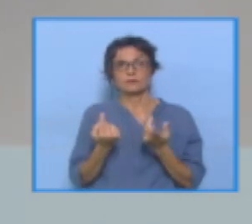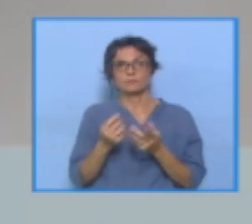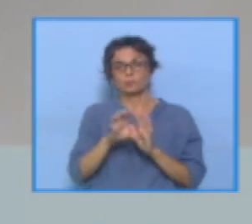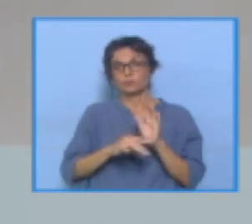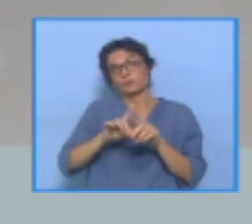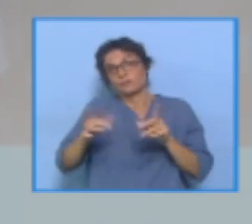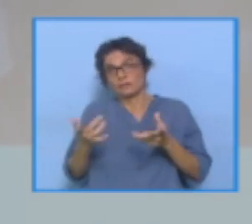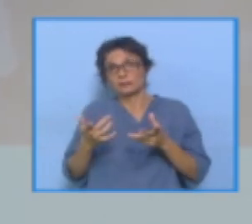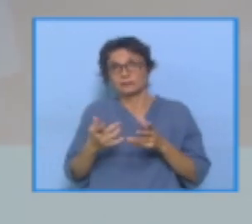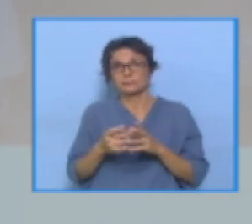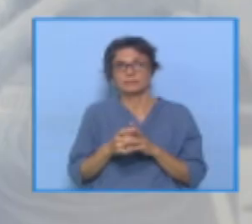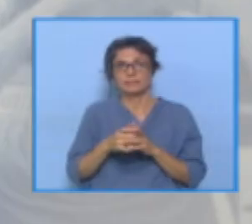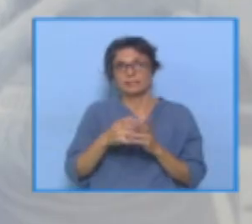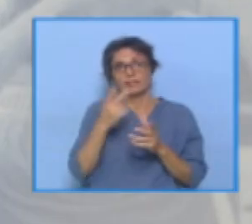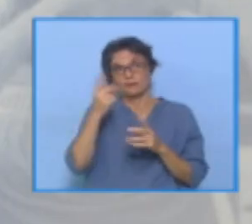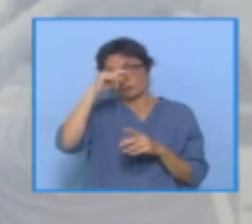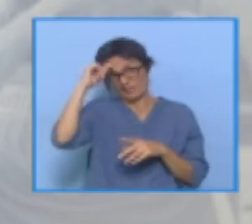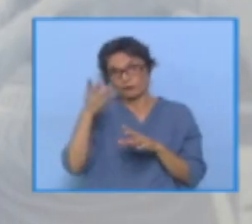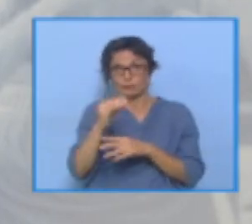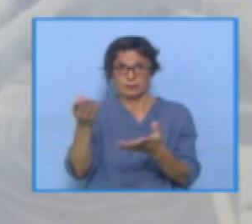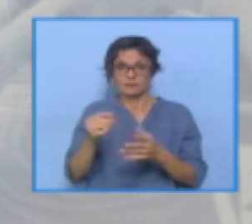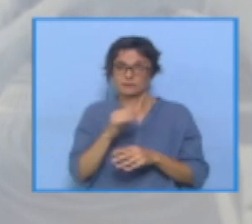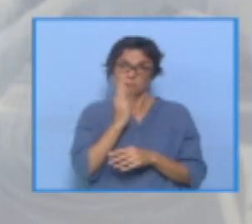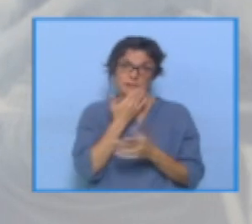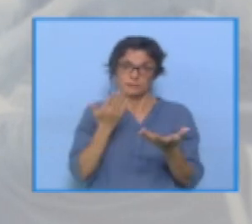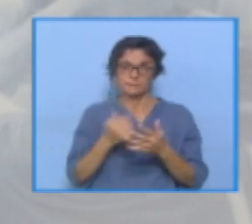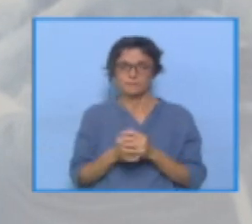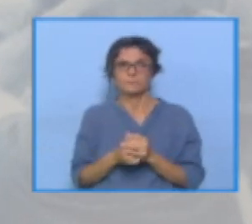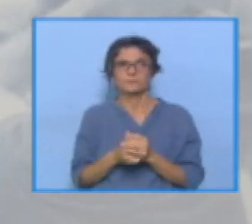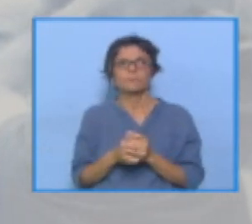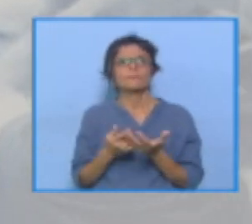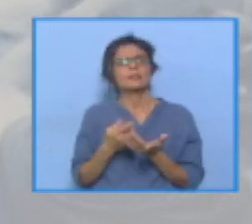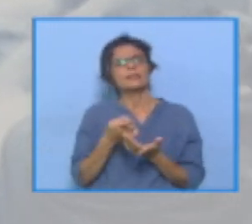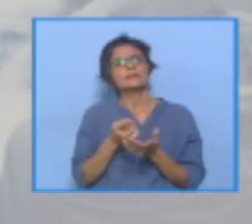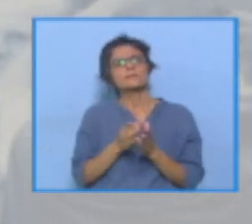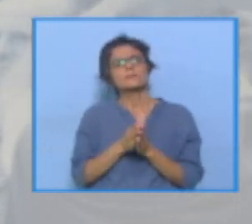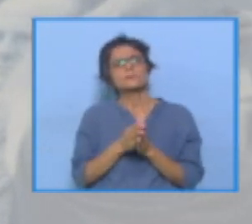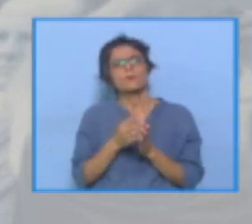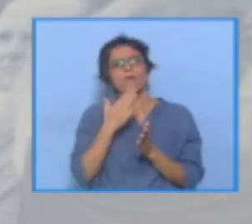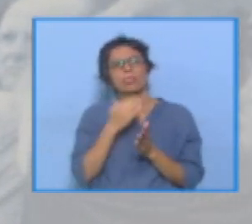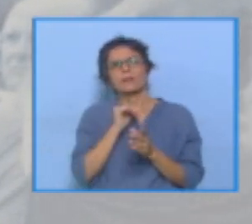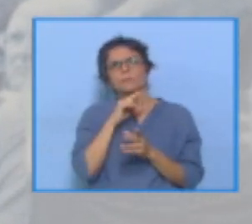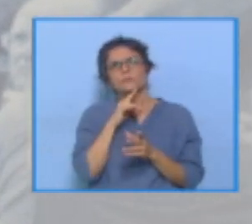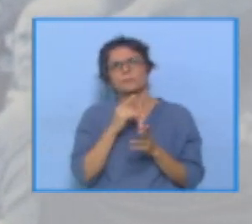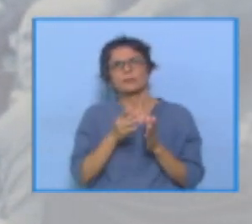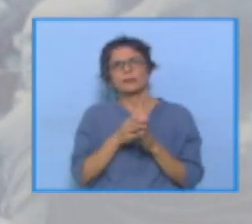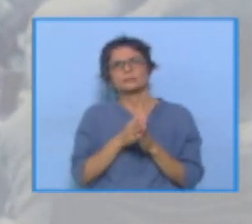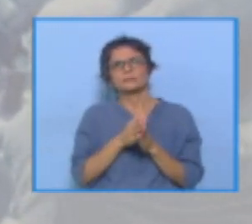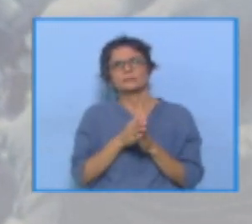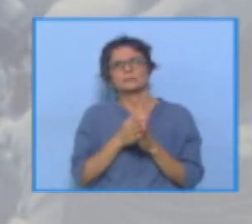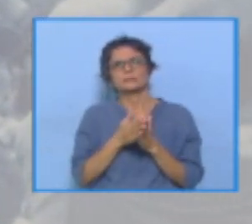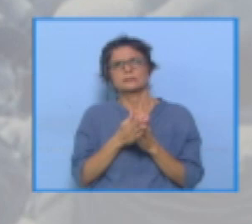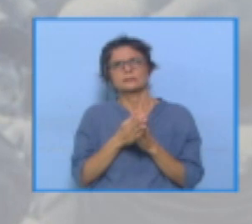E que oportunidade é esta de iniciativas como o Partilhar o Pão, como a Mala